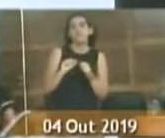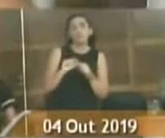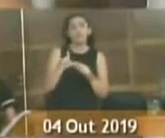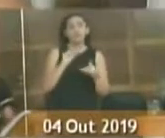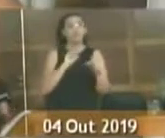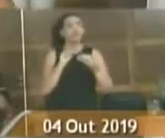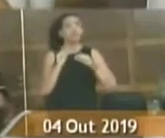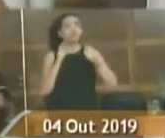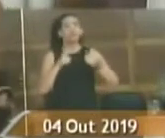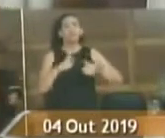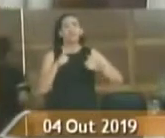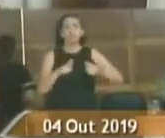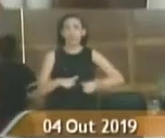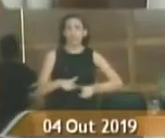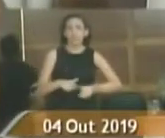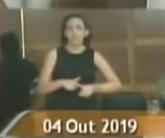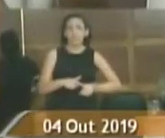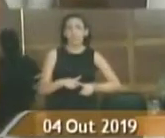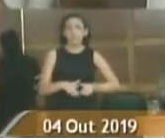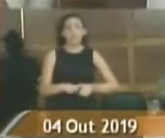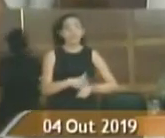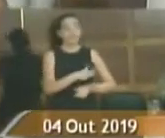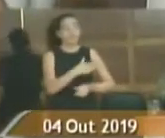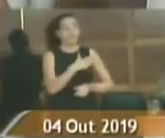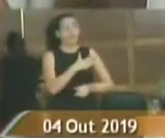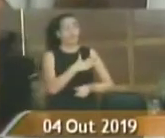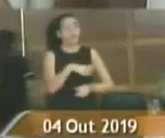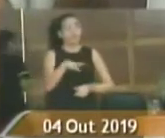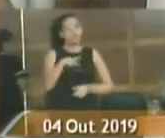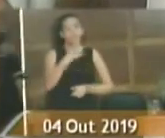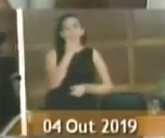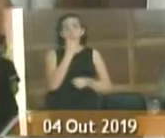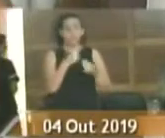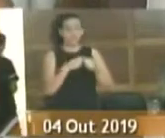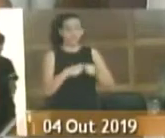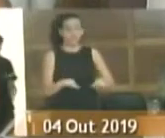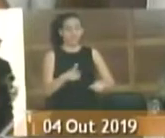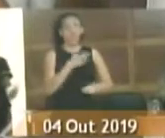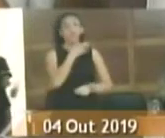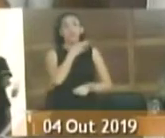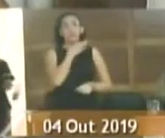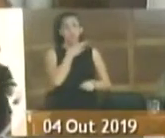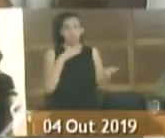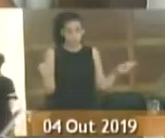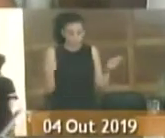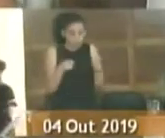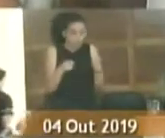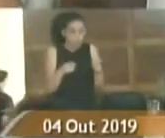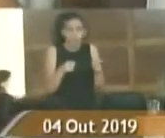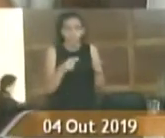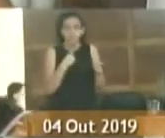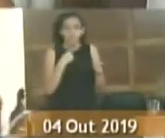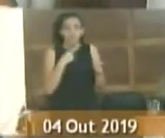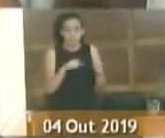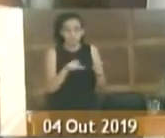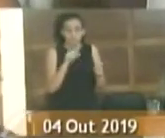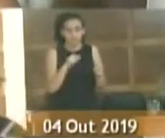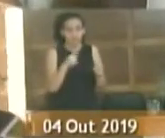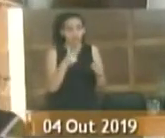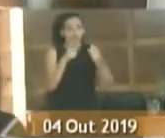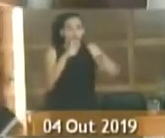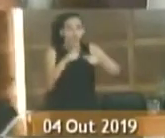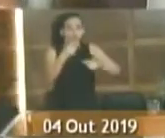escolhendo um local. Muitos animais ficam presos numa corrente tão curta que não podem escolher aonde fazer xixi e cocô, então eles